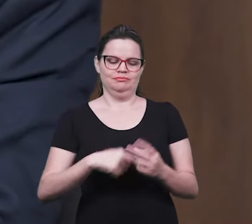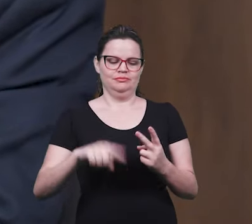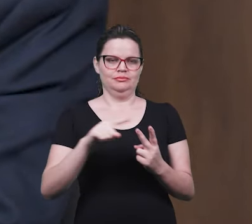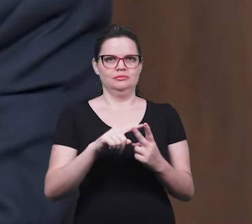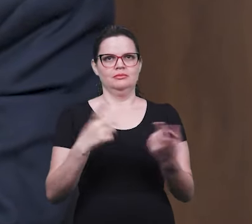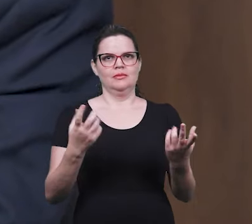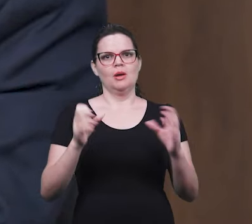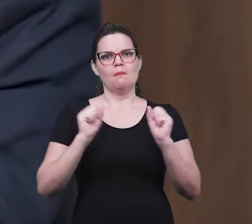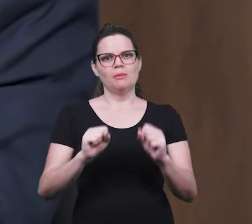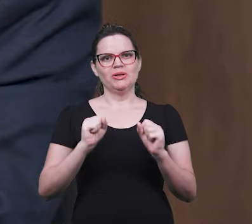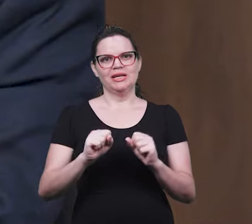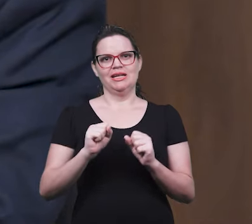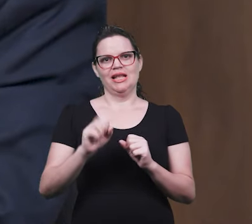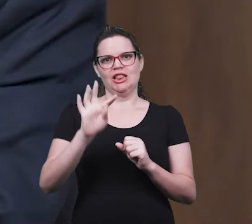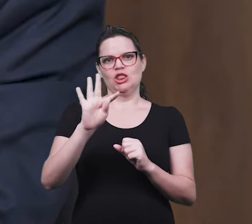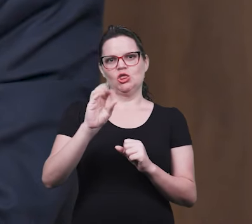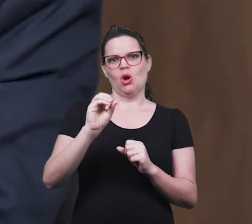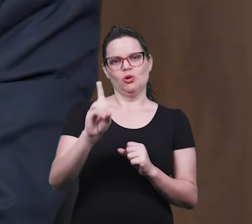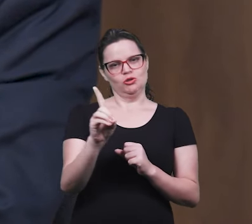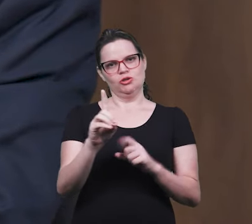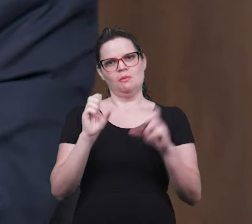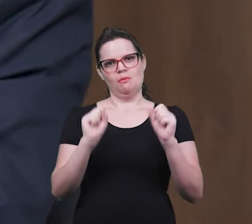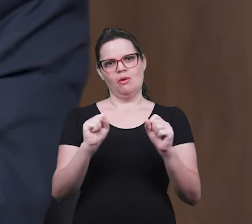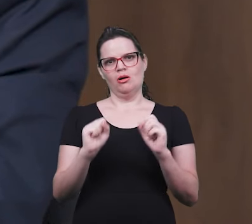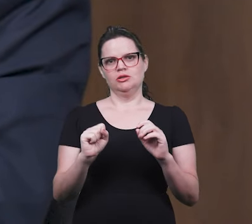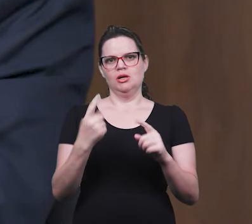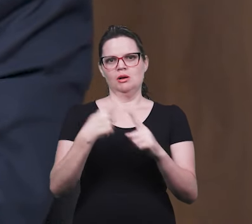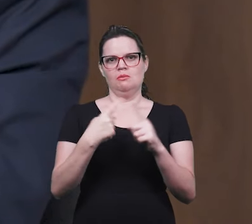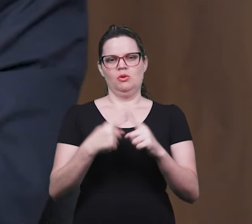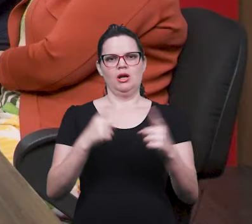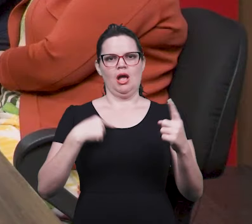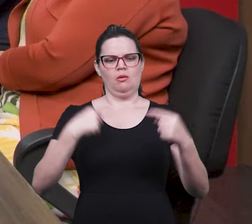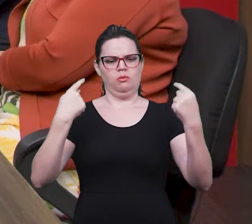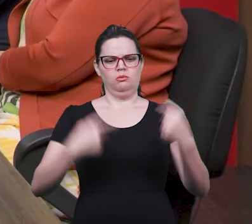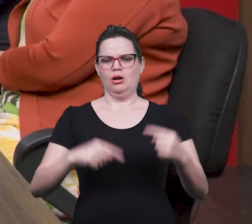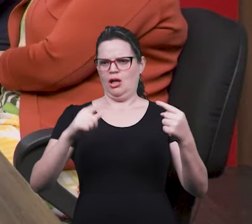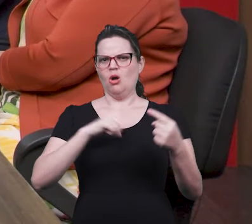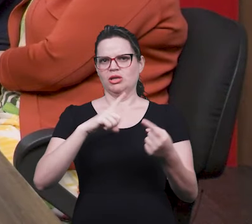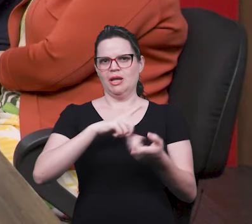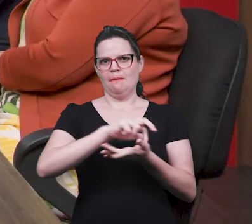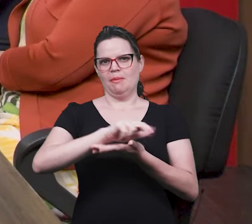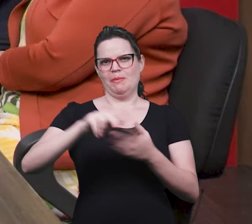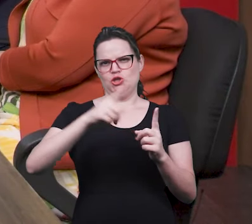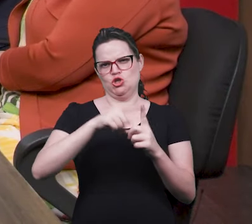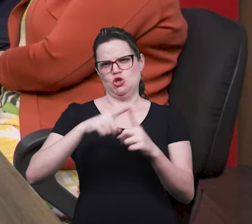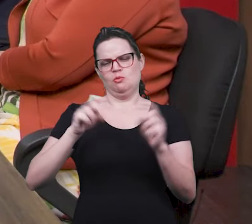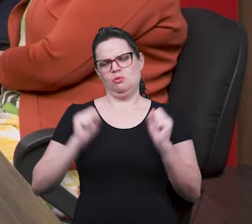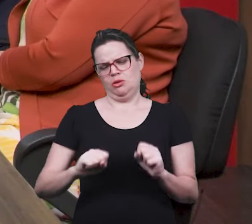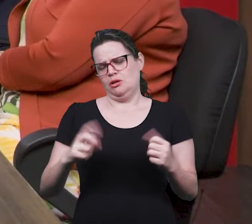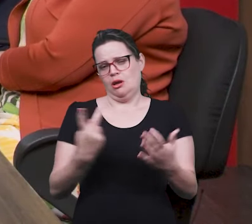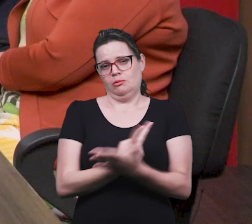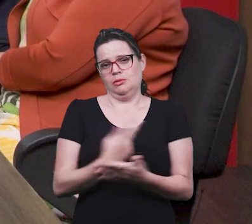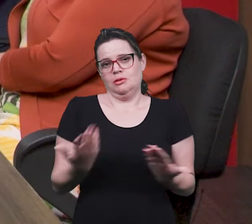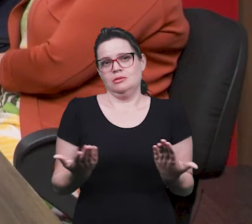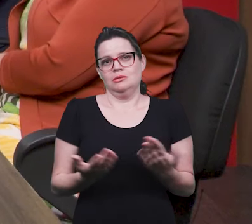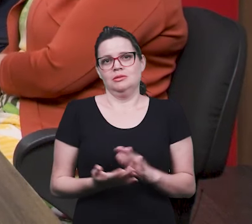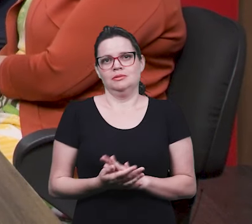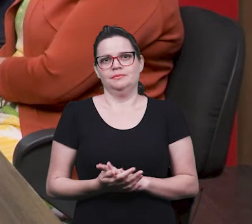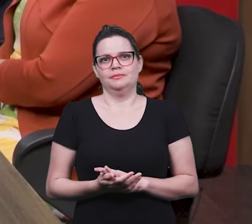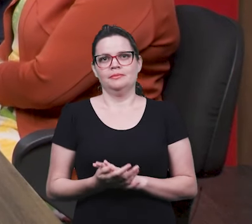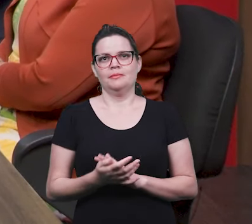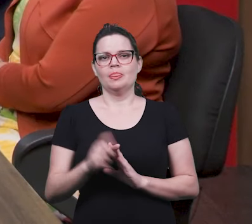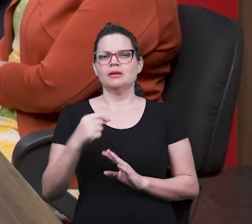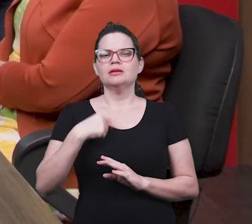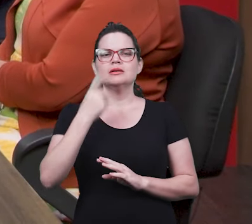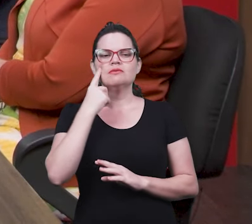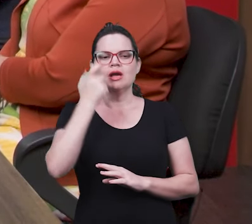seria TOD, seria o transtorno obsessivo desafiador, eu teria, tinha tudo isso. Pra você ter ideia, eu era o melhor aluno, sempre